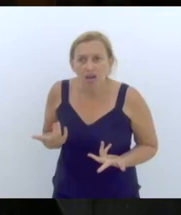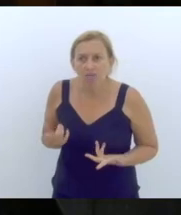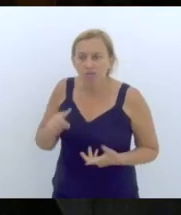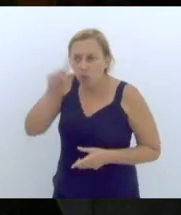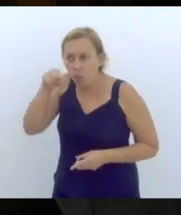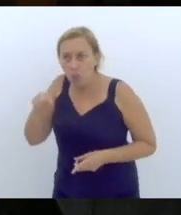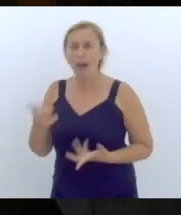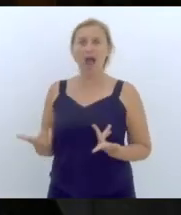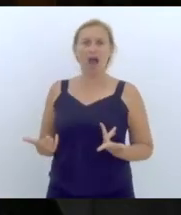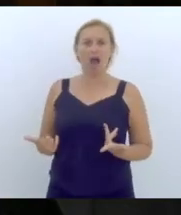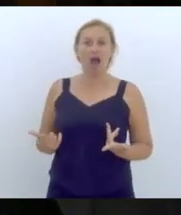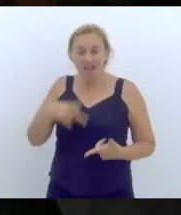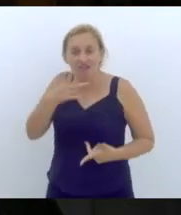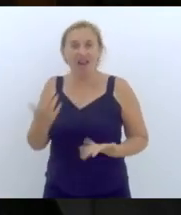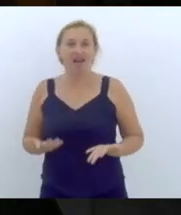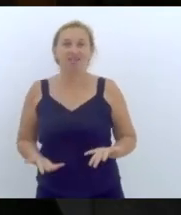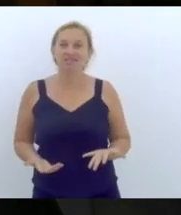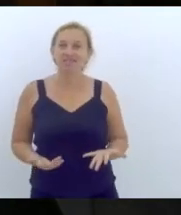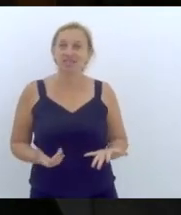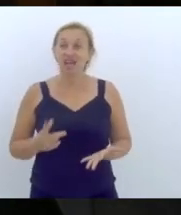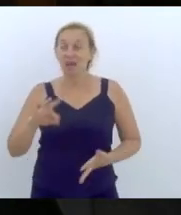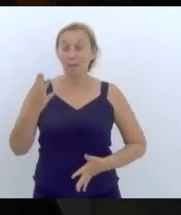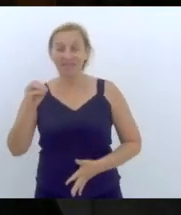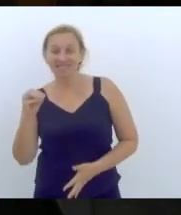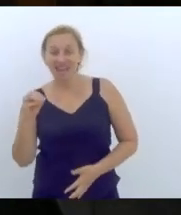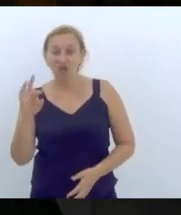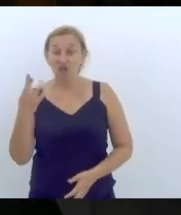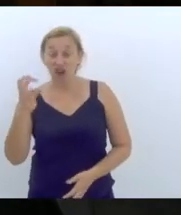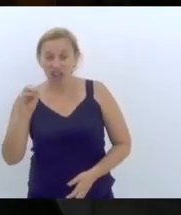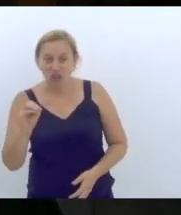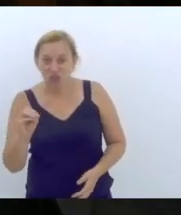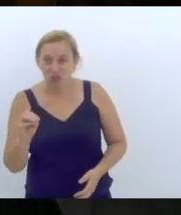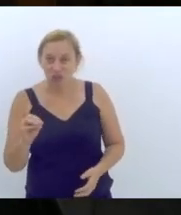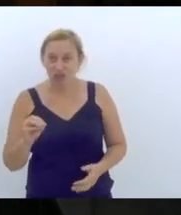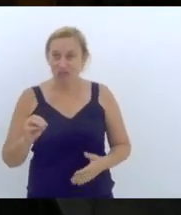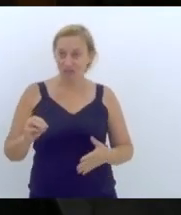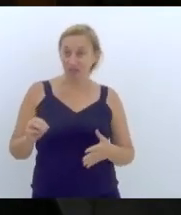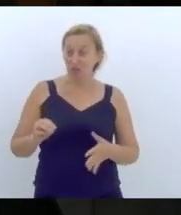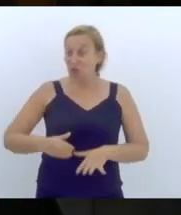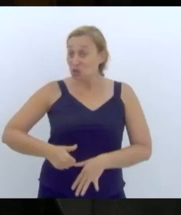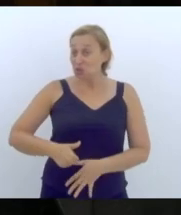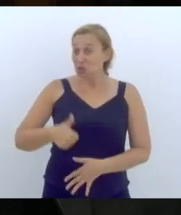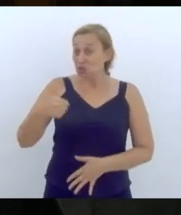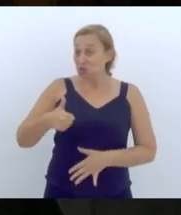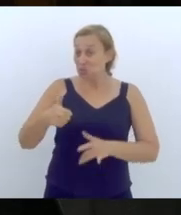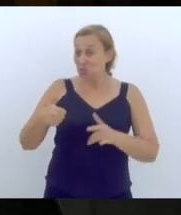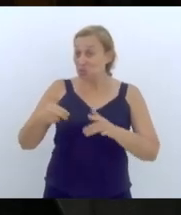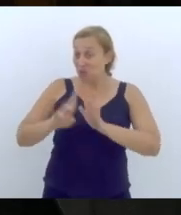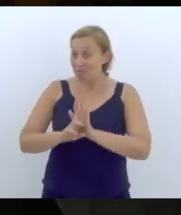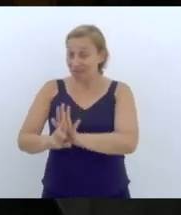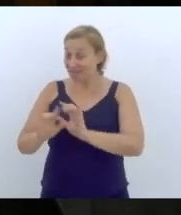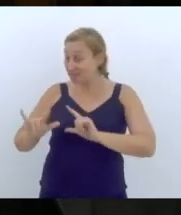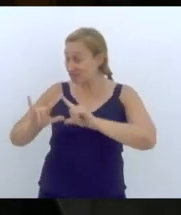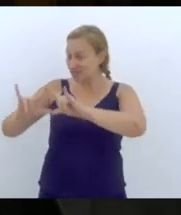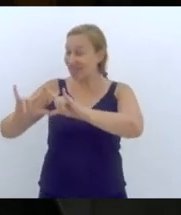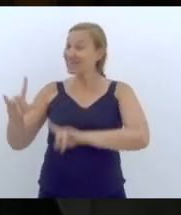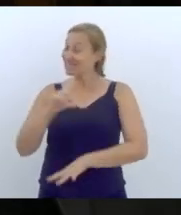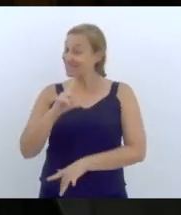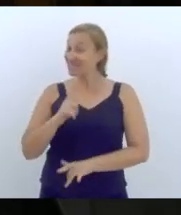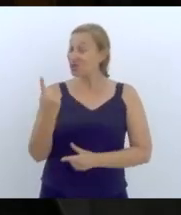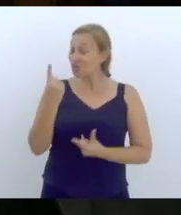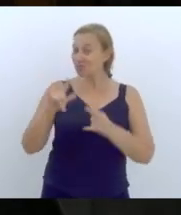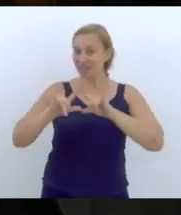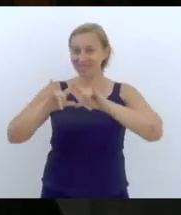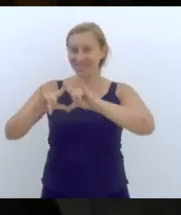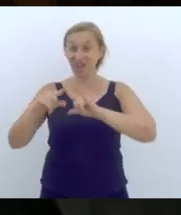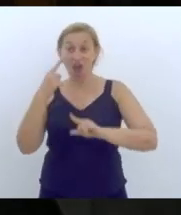Interrogação. Aí ela fala: Marcelo Freixo, o opositor número um dos milicianos, tinha em seu gabinete um miliciano.